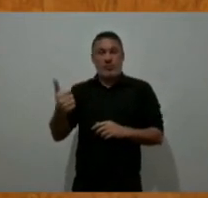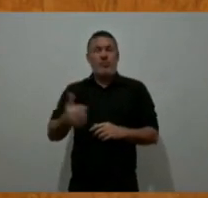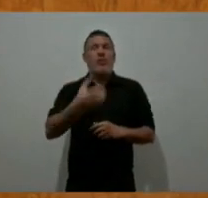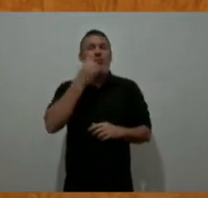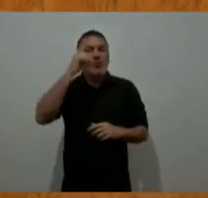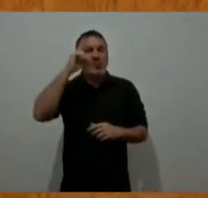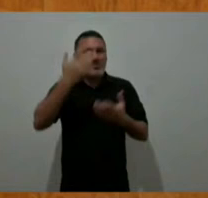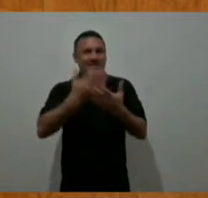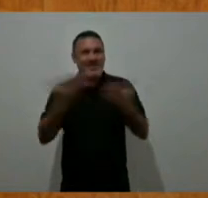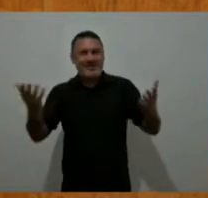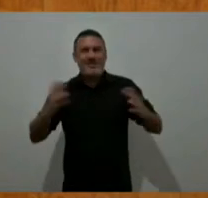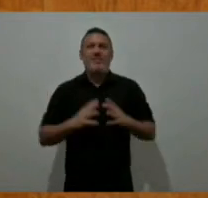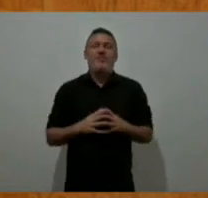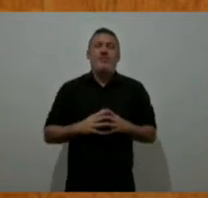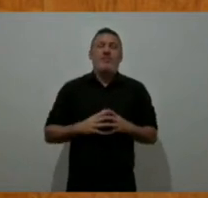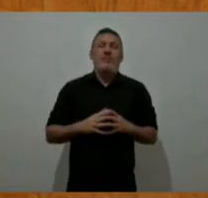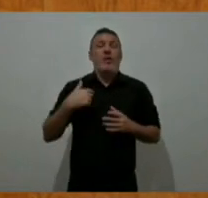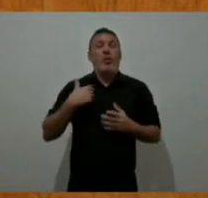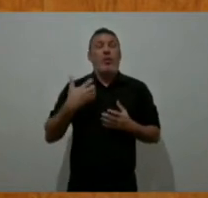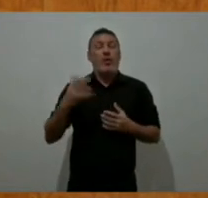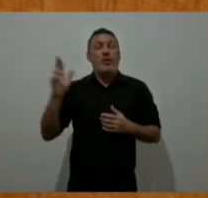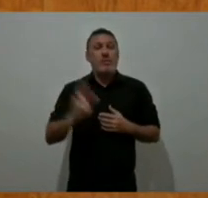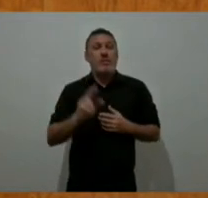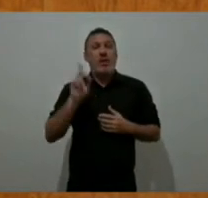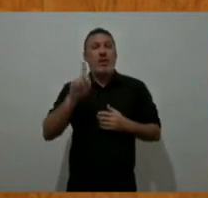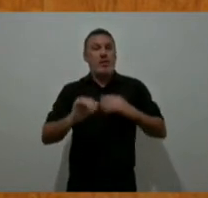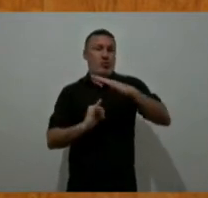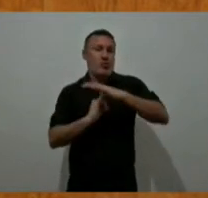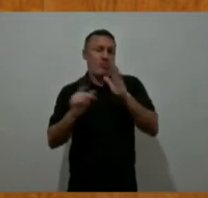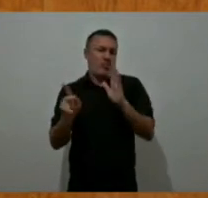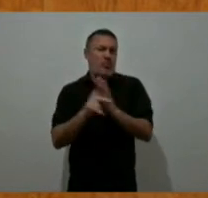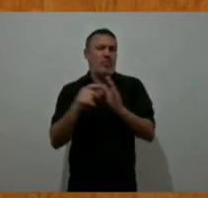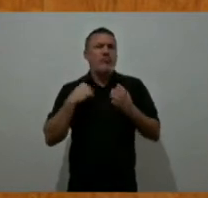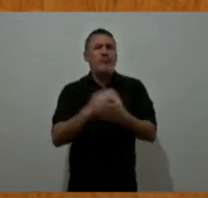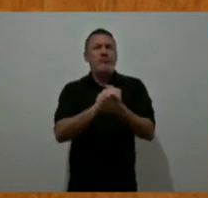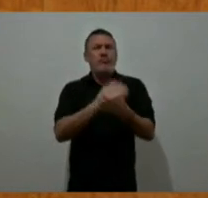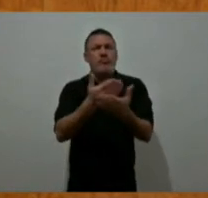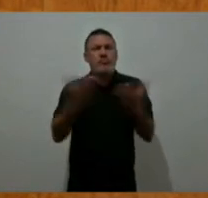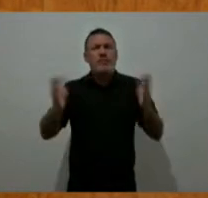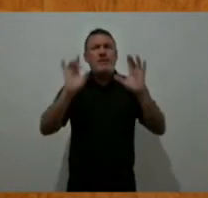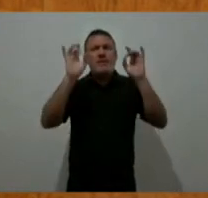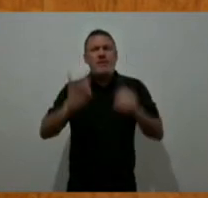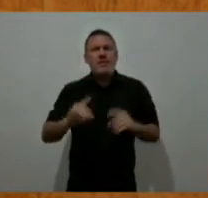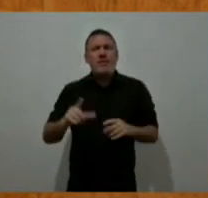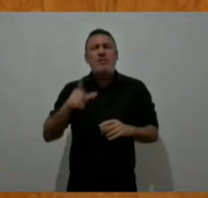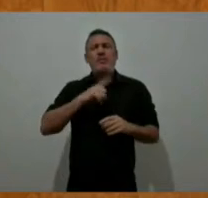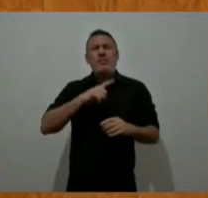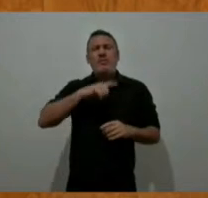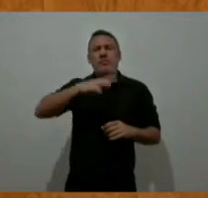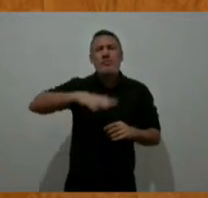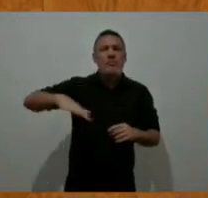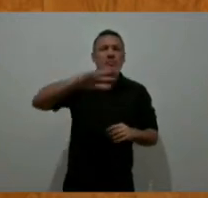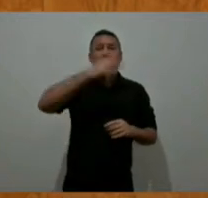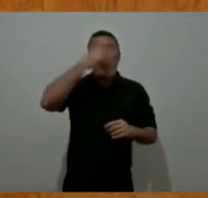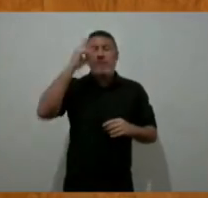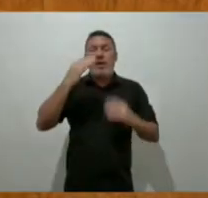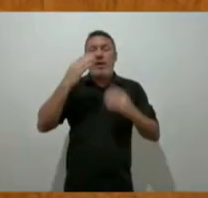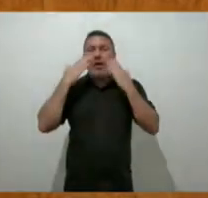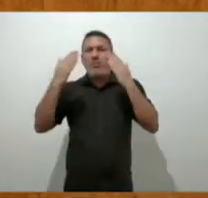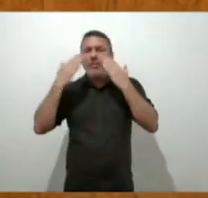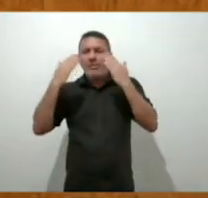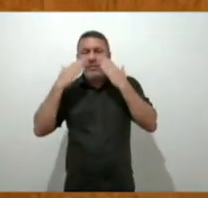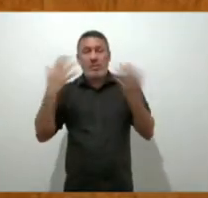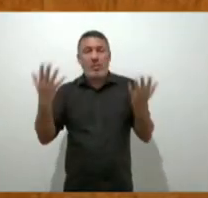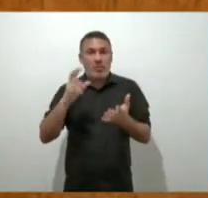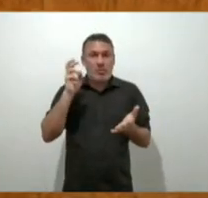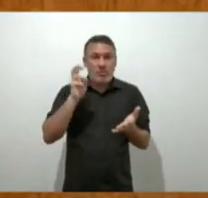nome de nosso Instituto, cumprimentar em especial a todos os painelistas desta manhã, notadamente o Carlos Roxo,